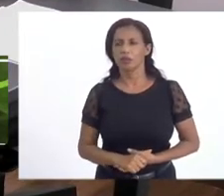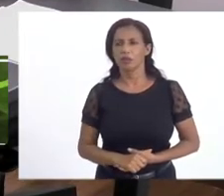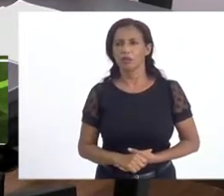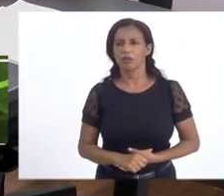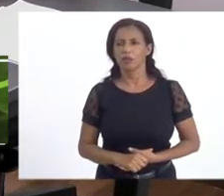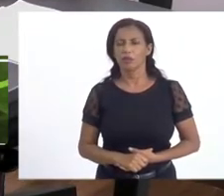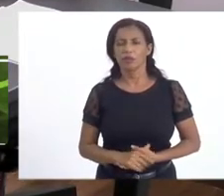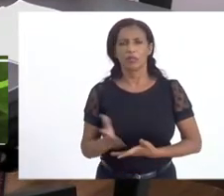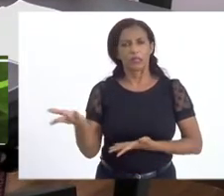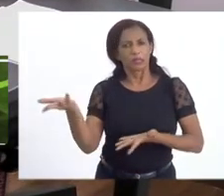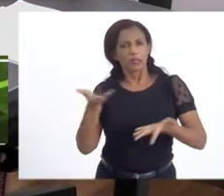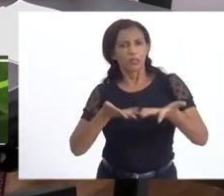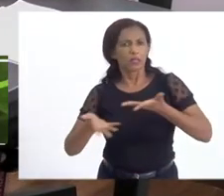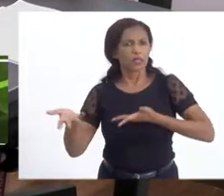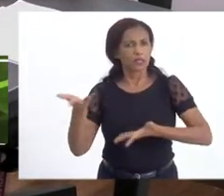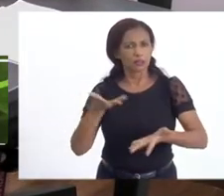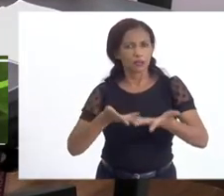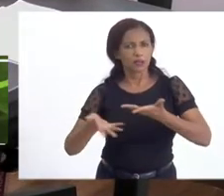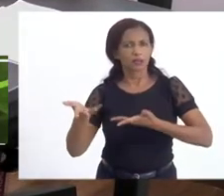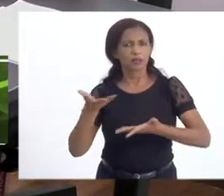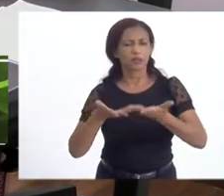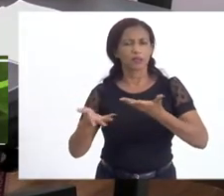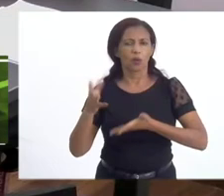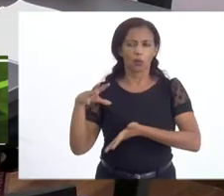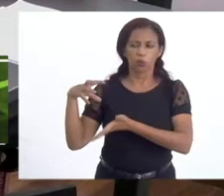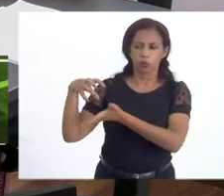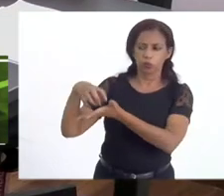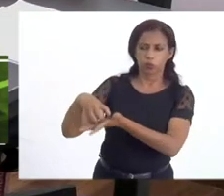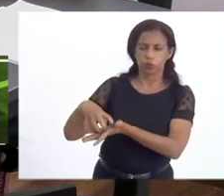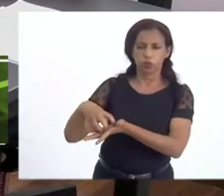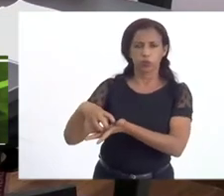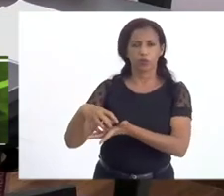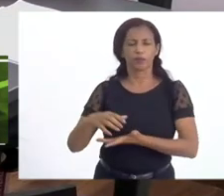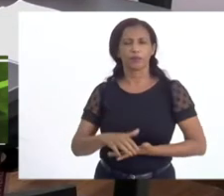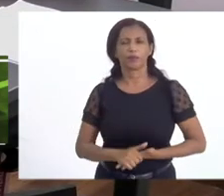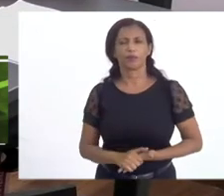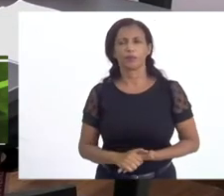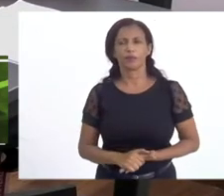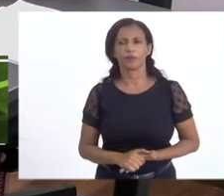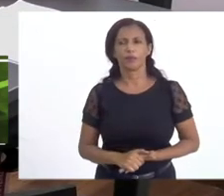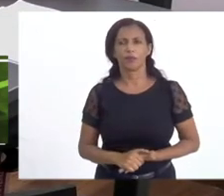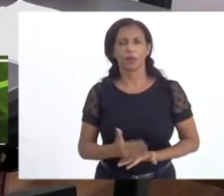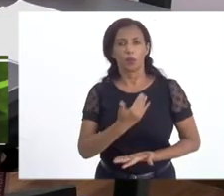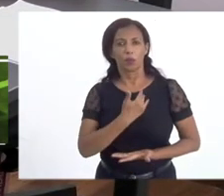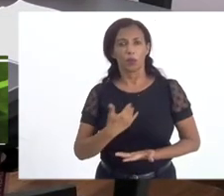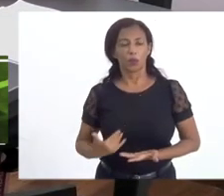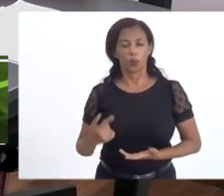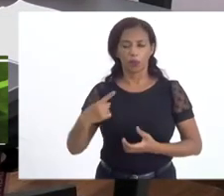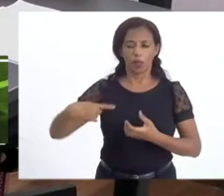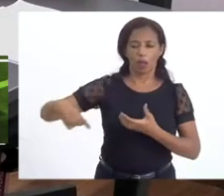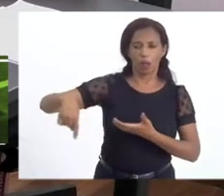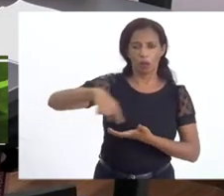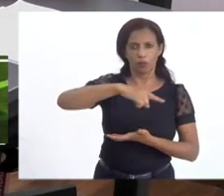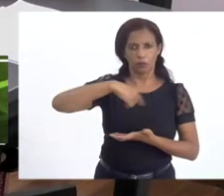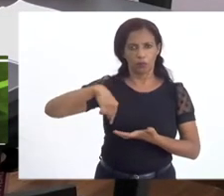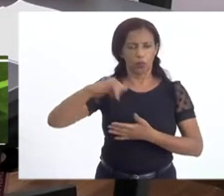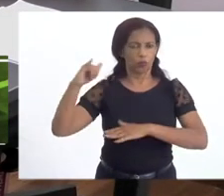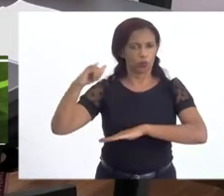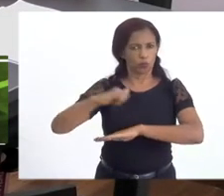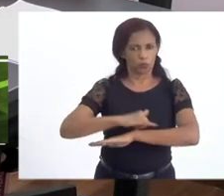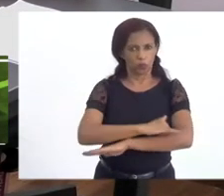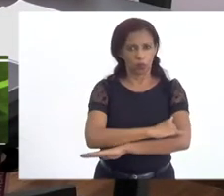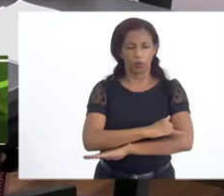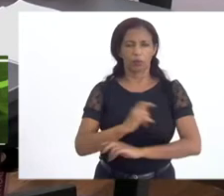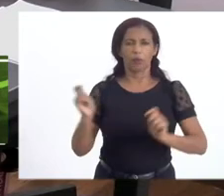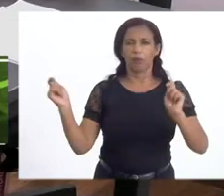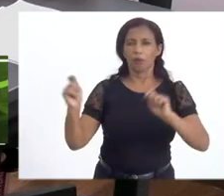a interação com a região, na questão de segurança pública no entorno do aeroporto e